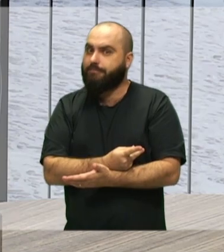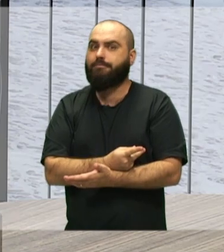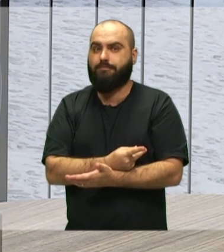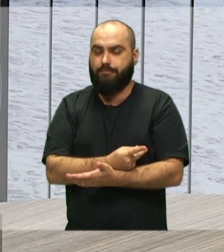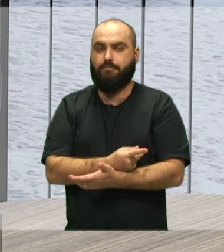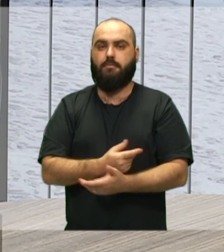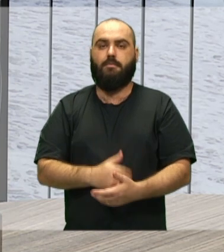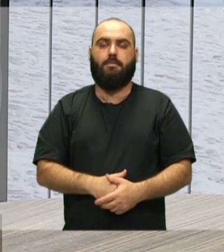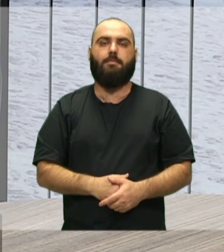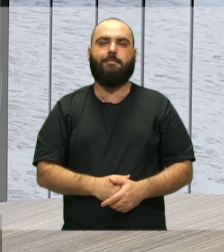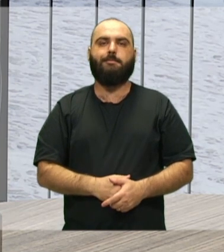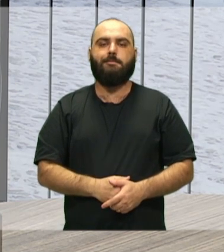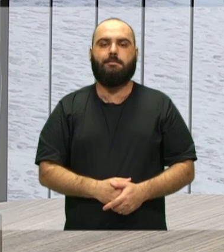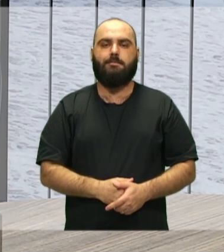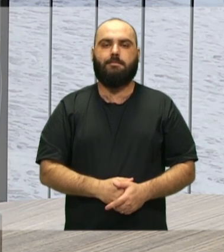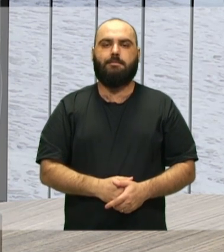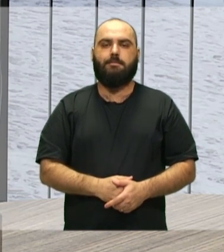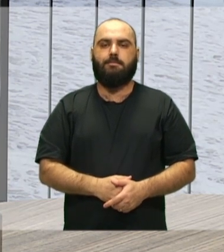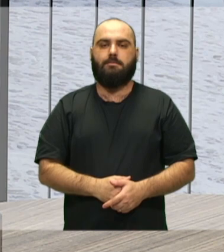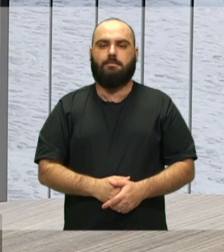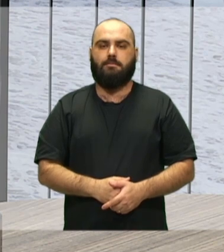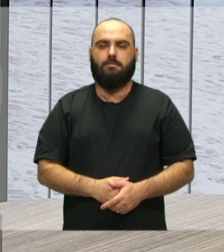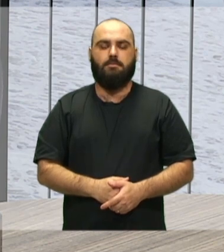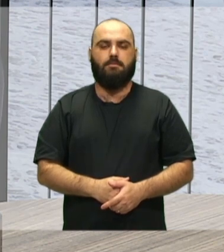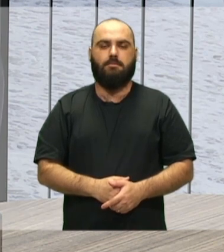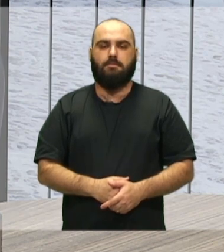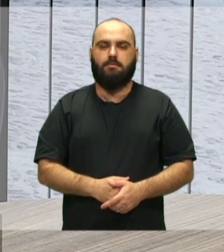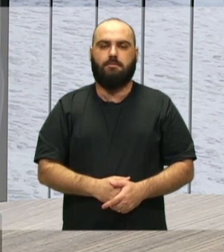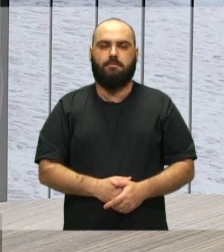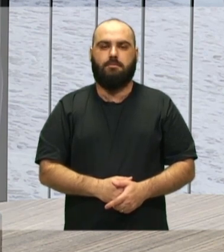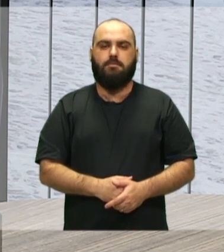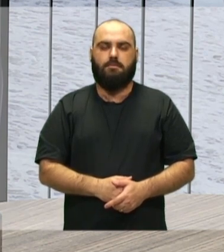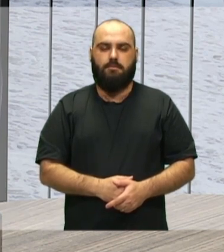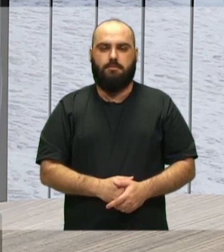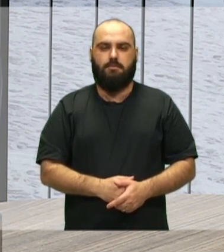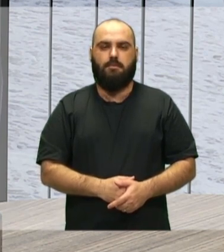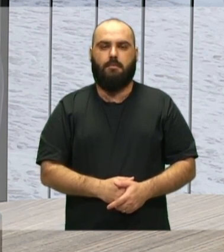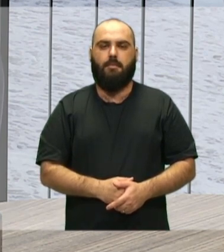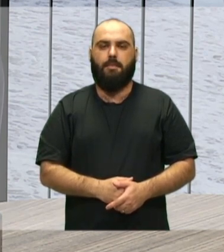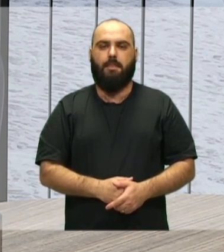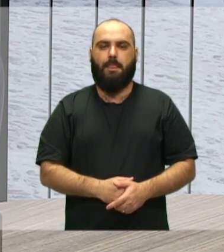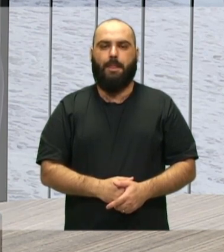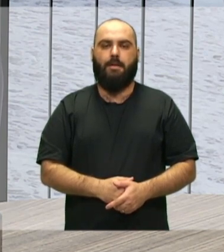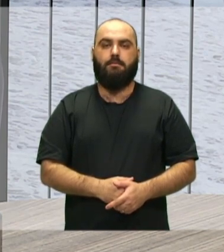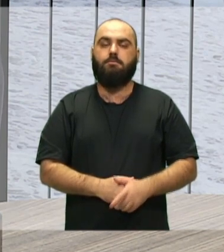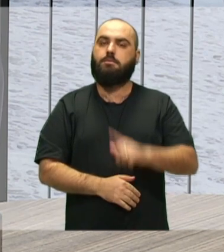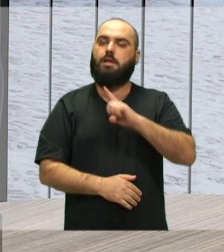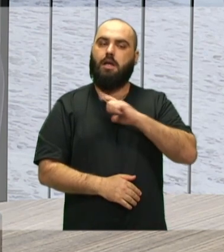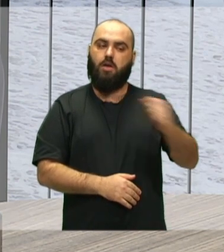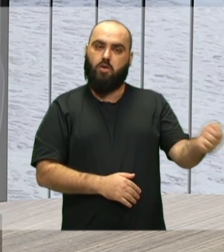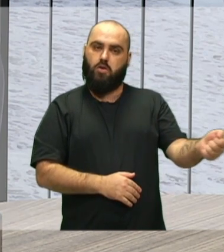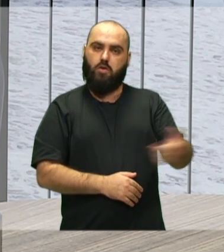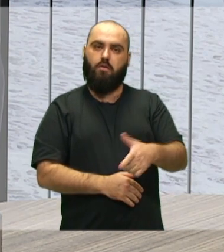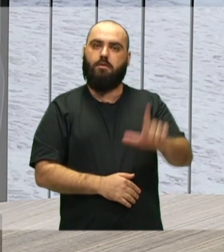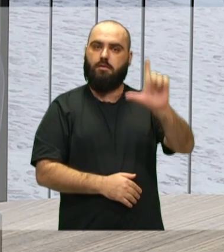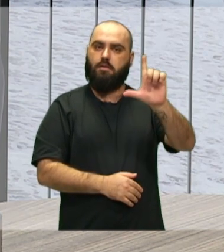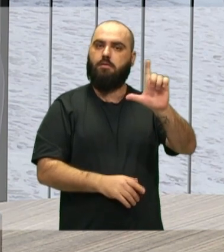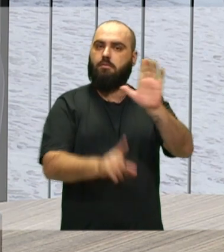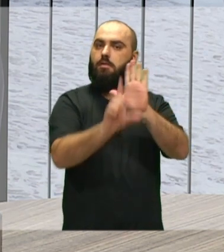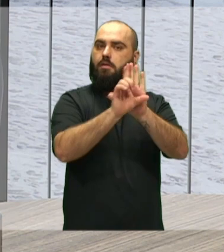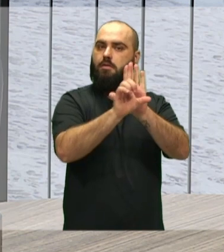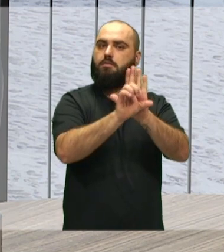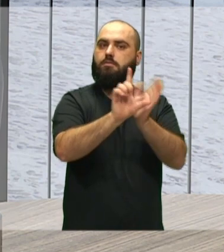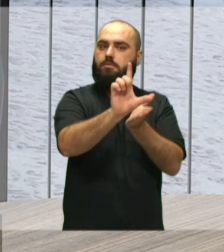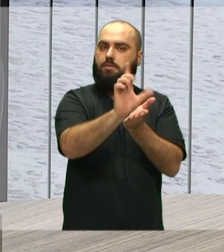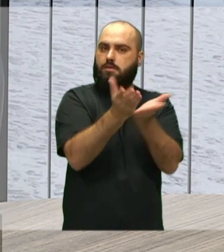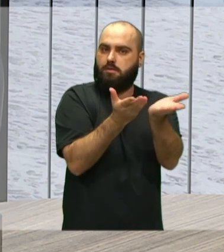gente já faz dois fatores aí, né? Tanto, aí já vem também a nova lei de licitações, e porque a